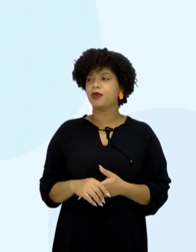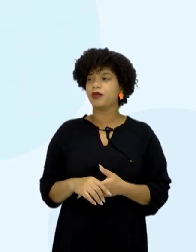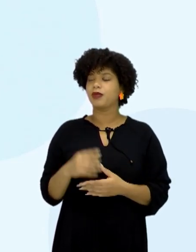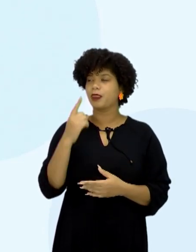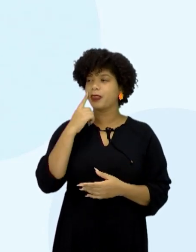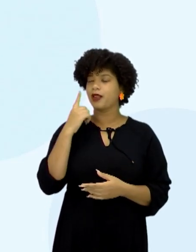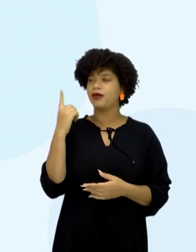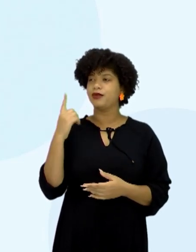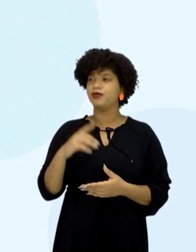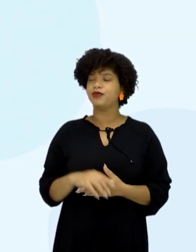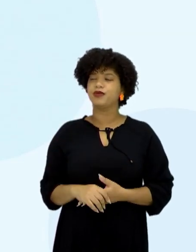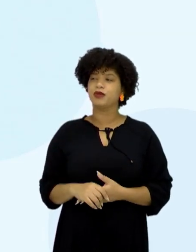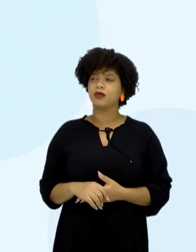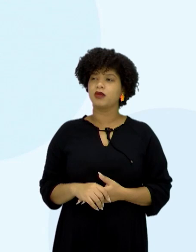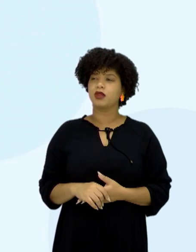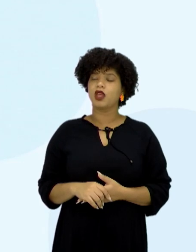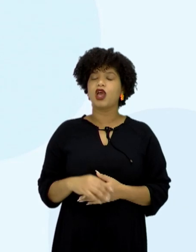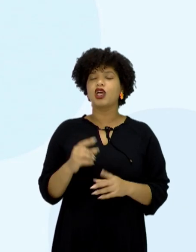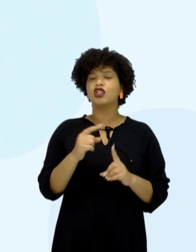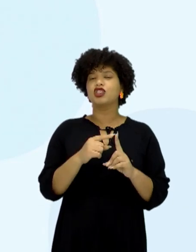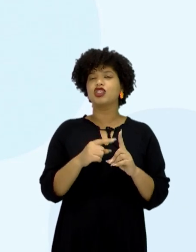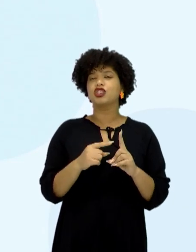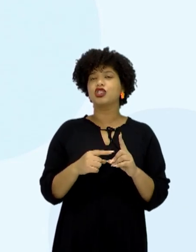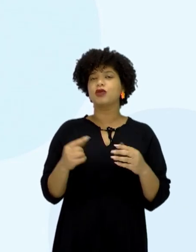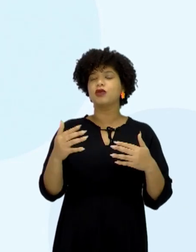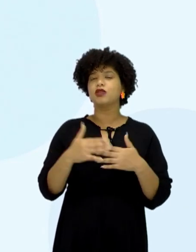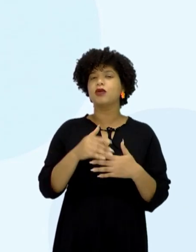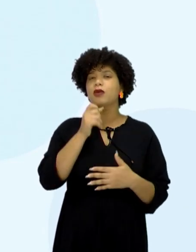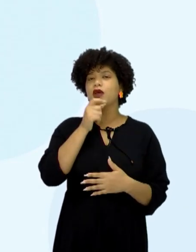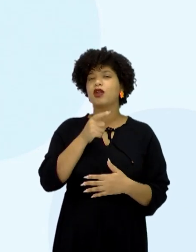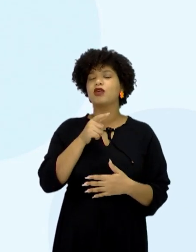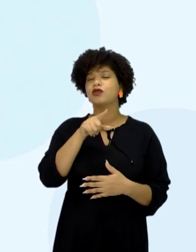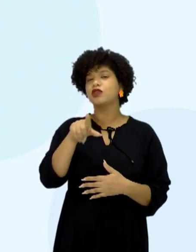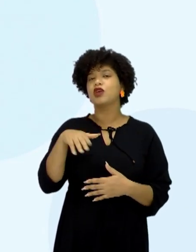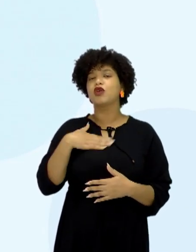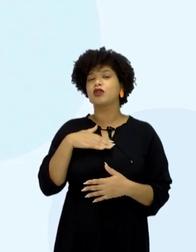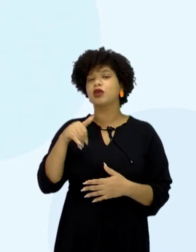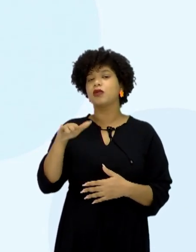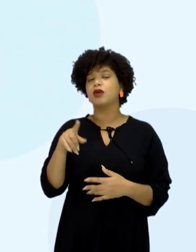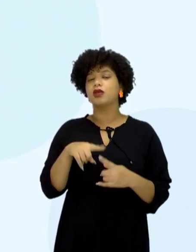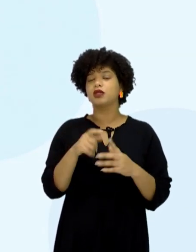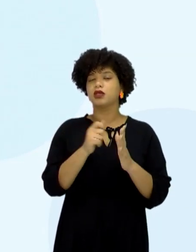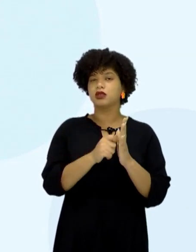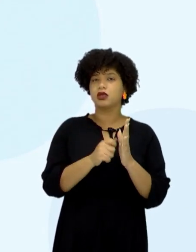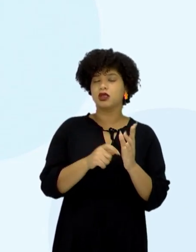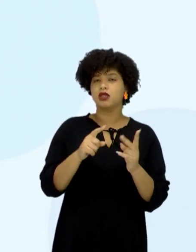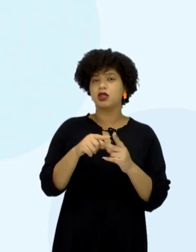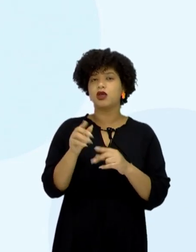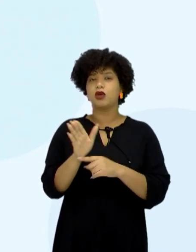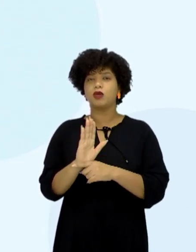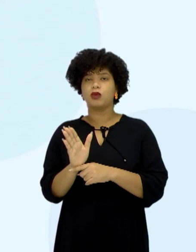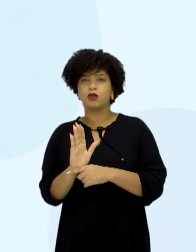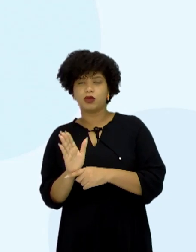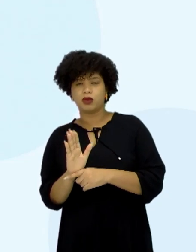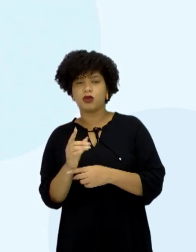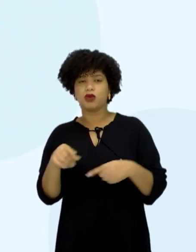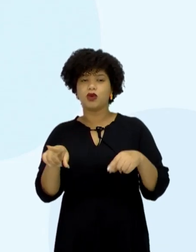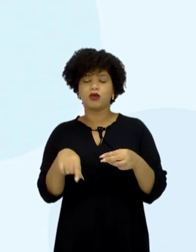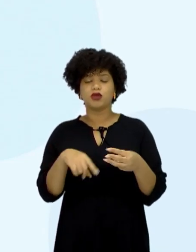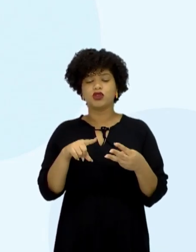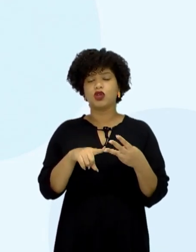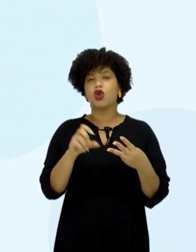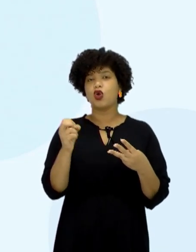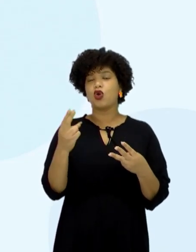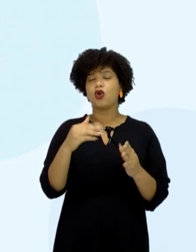estão vendo aí na tela. Que tipo de paródia você prefere fazer? Escrita, música e vídeo ou pintura? Vou pedir para soltar para